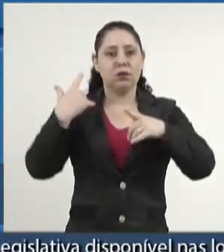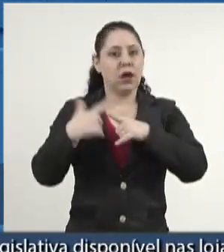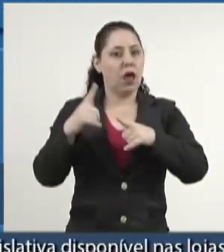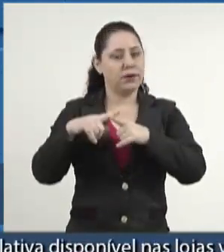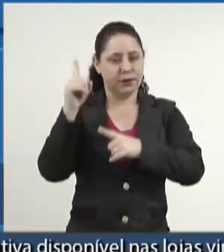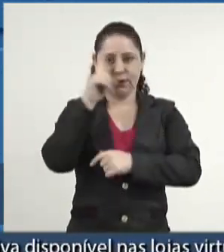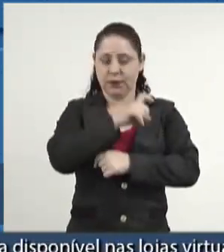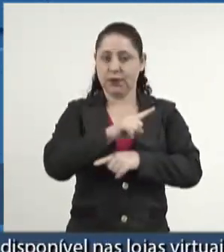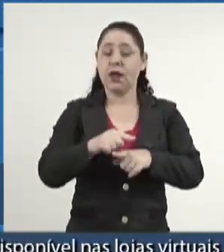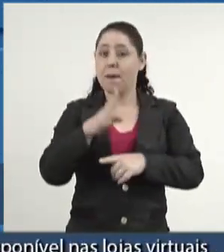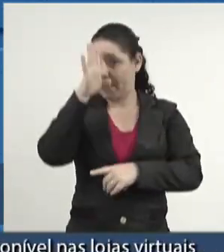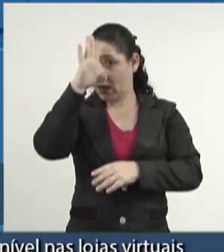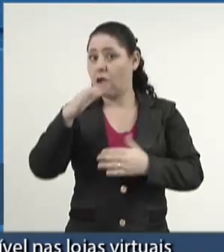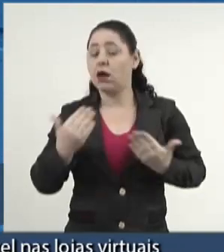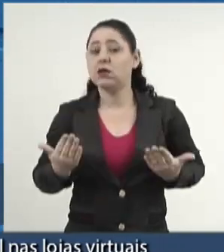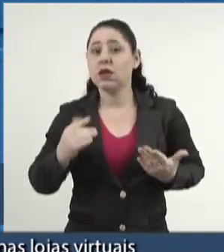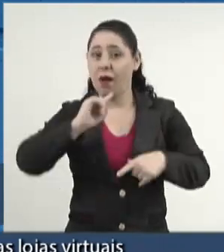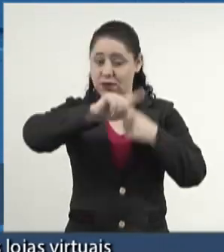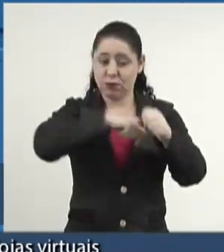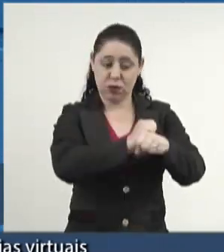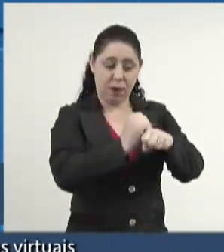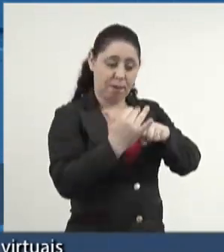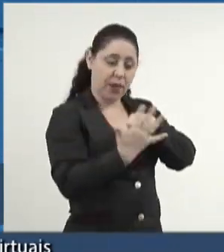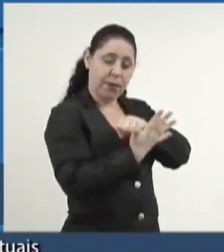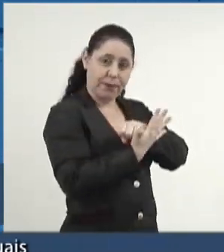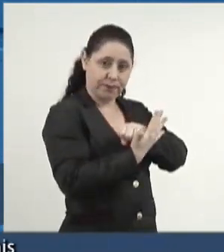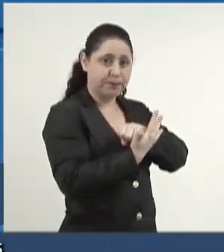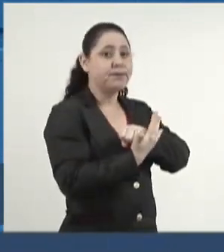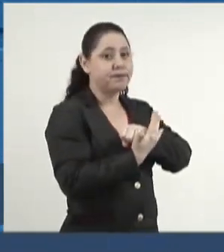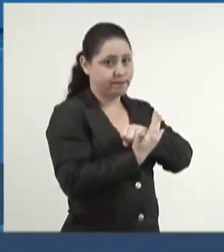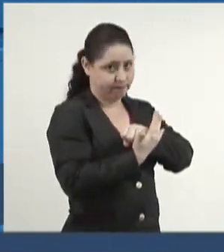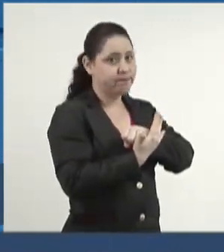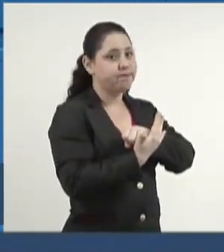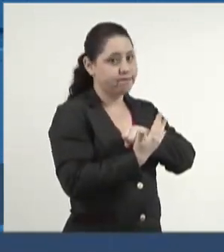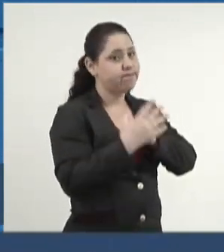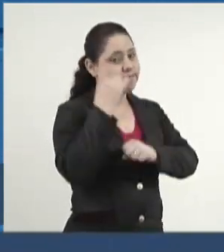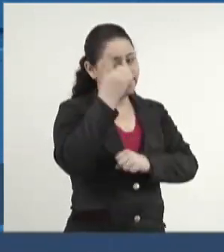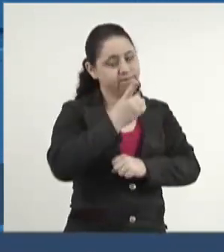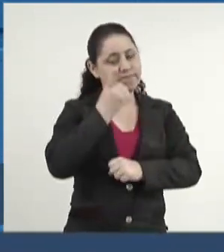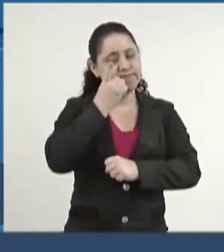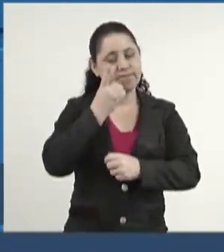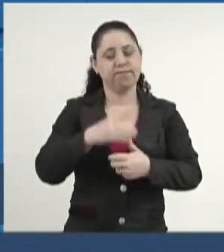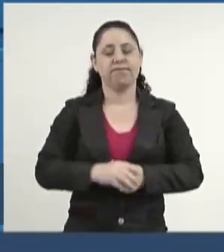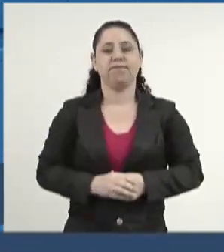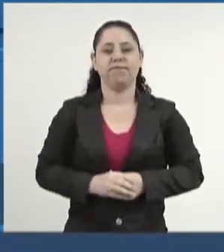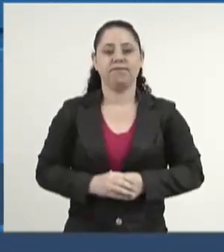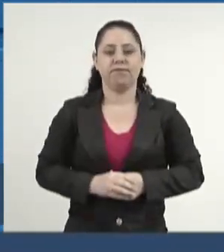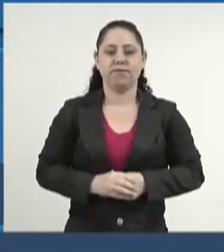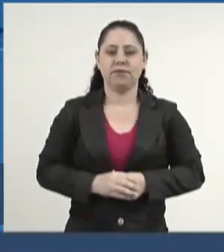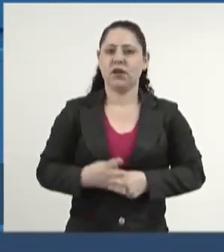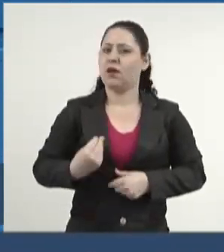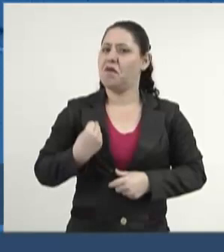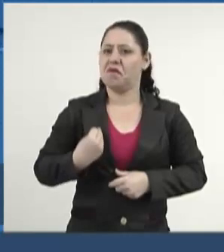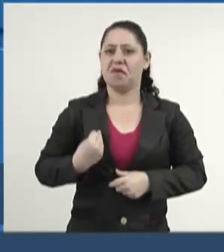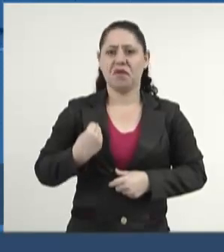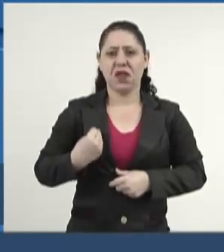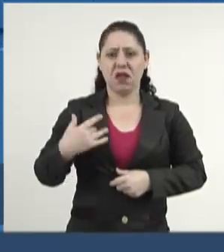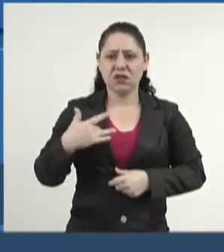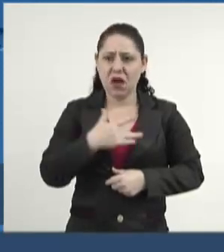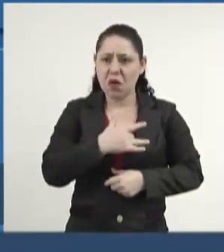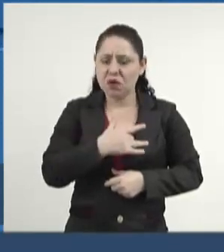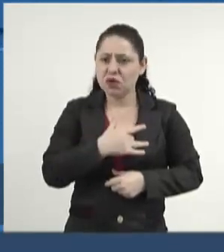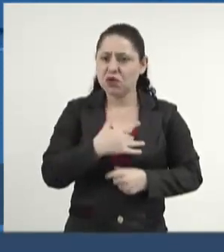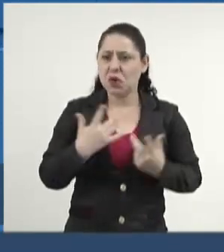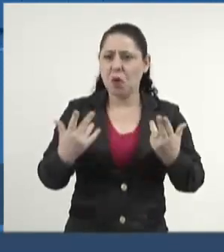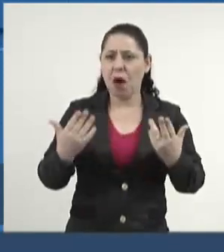e, principalmente, depois de uma pandemia, deputado, a vida do ser humano não é mais a mesma, a saúde da pessoa